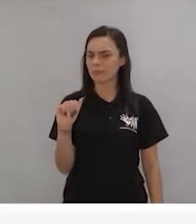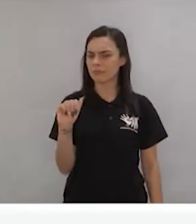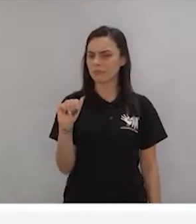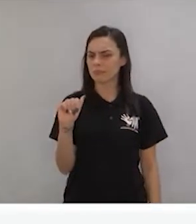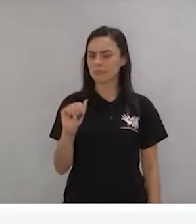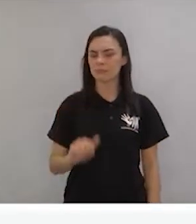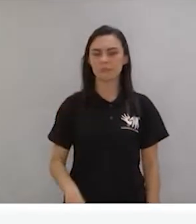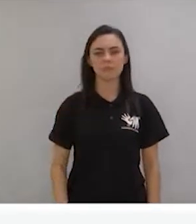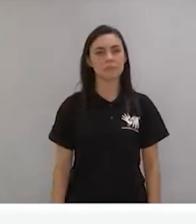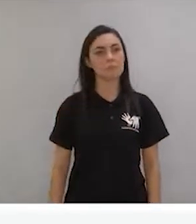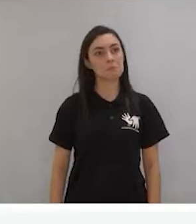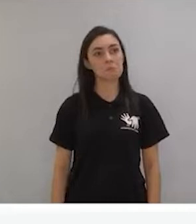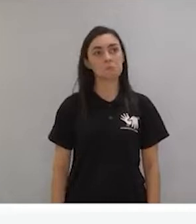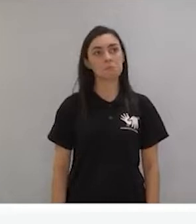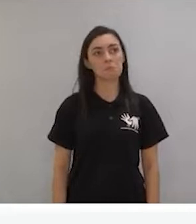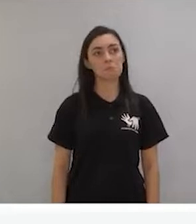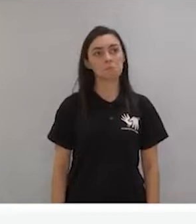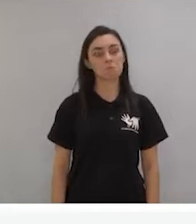com a letra A.